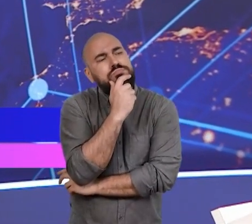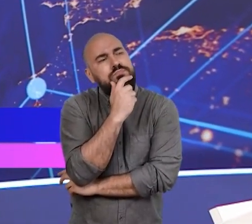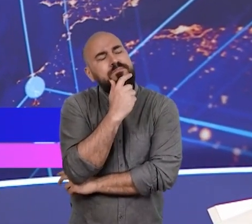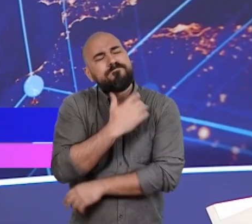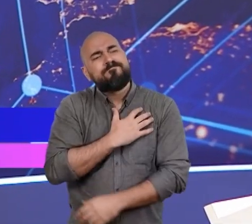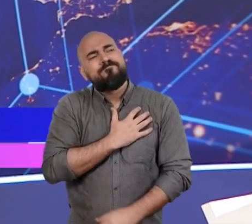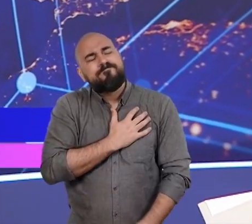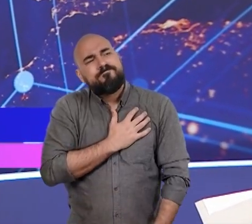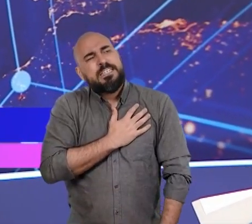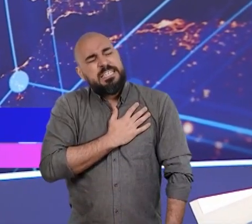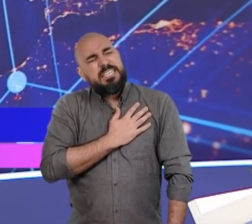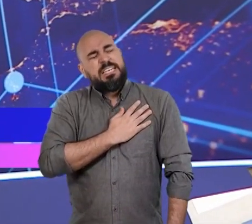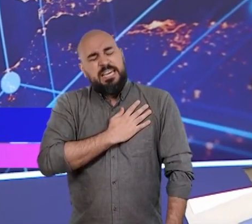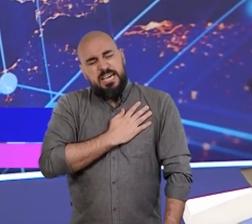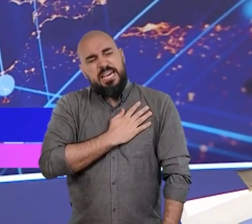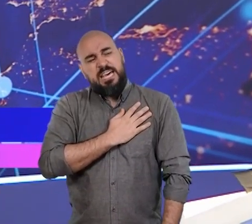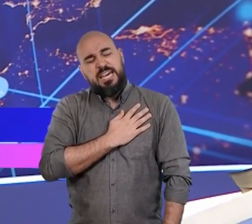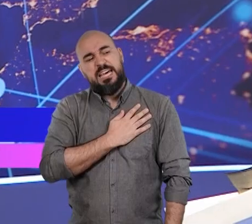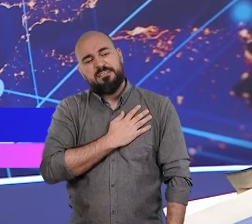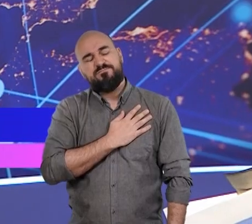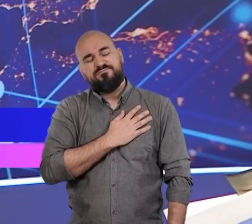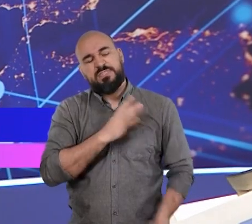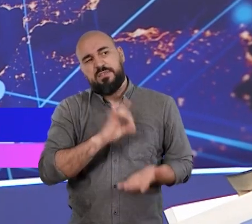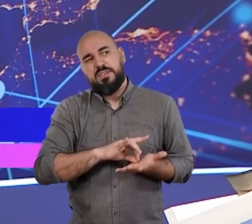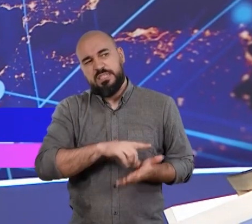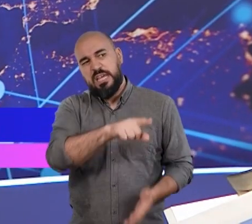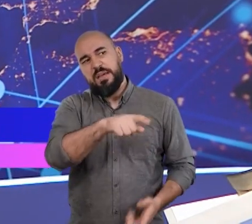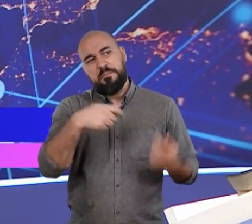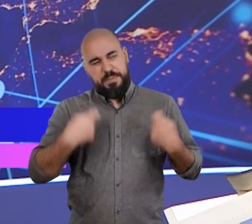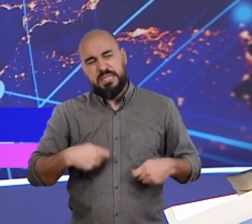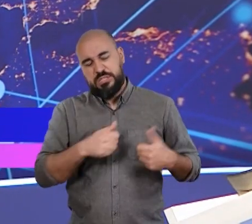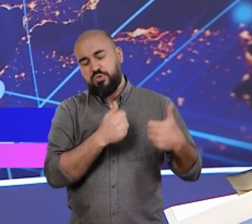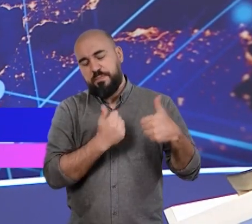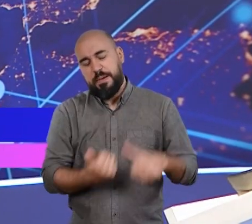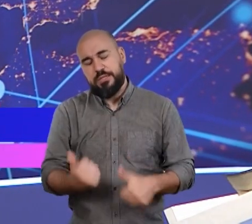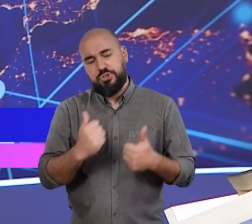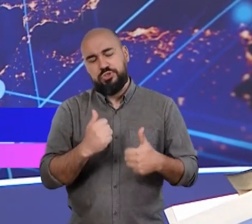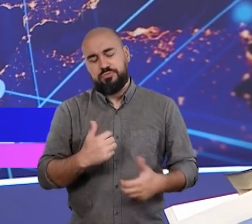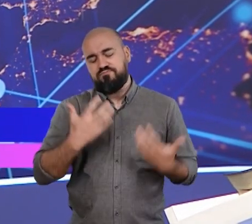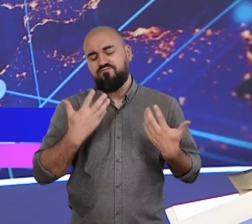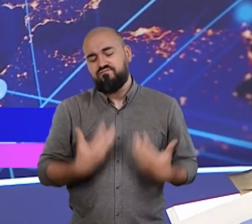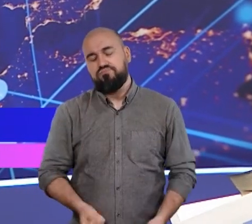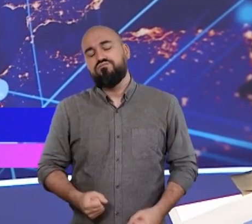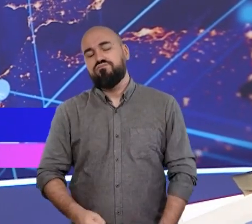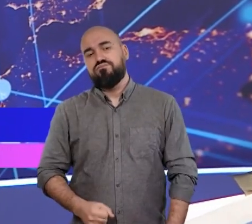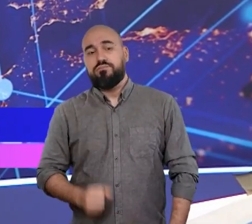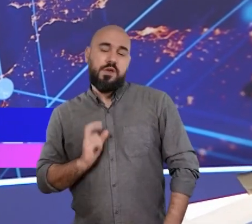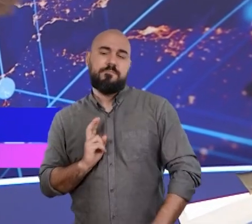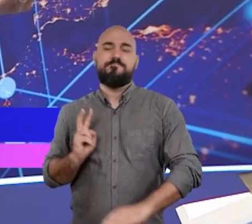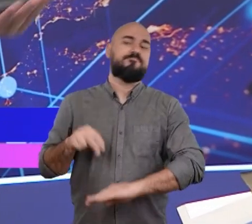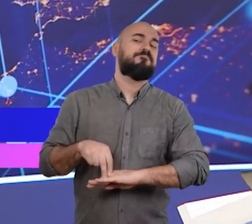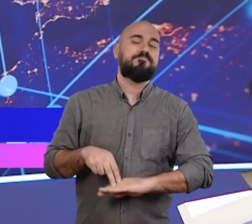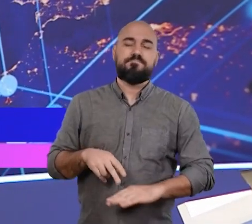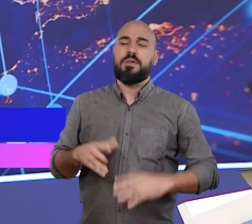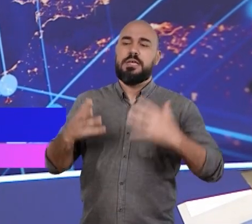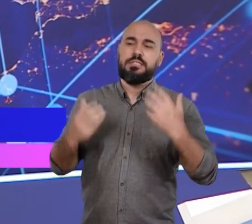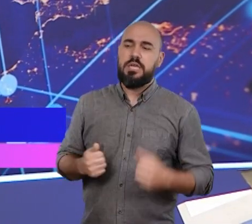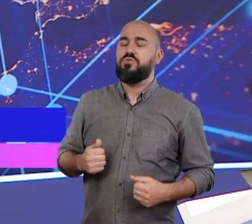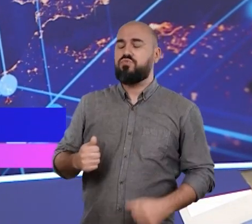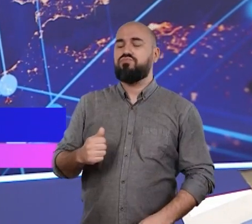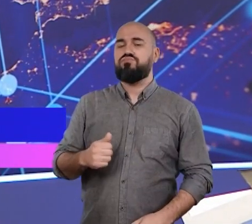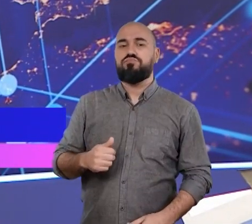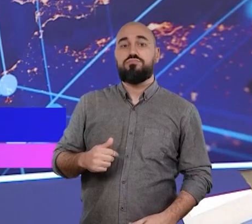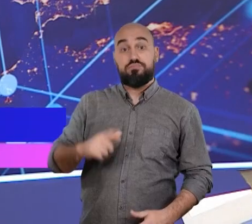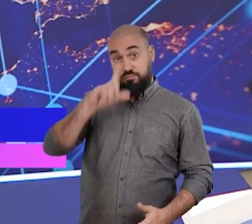incomode o seu coração e tire você da situação na qual você está. Levante-se daí e faça o que Deus espera que você